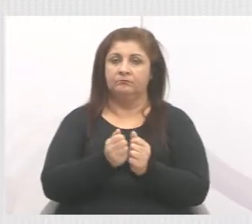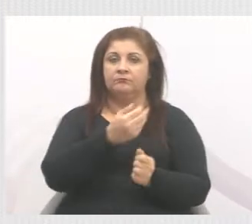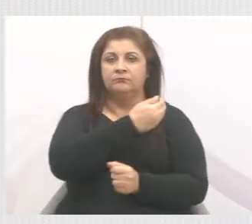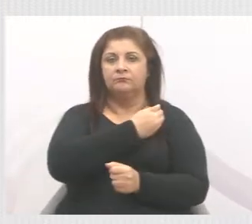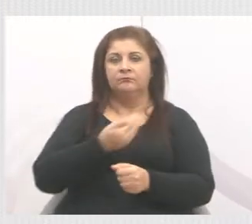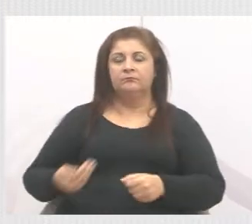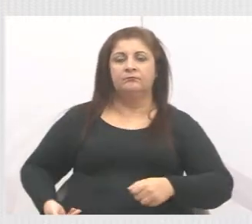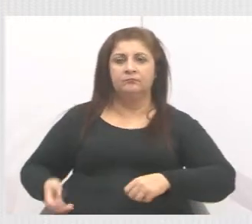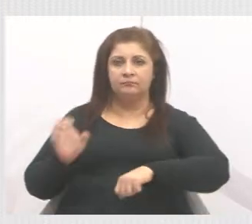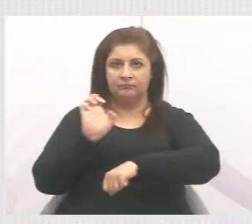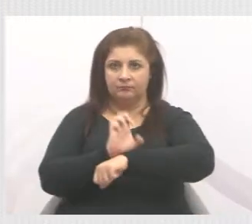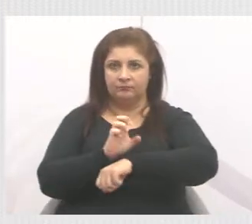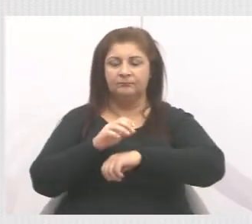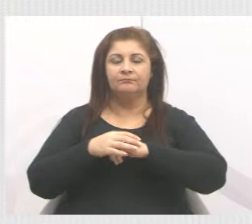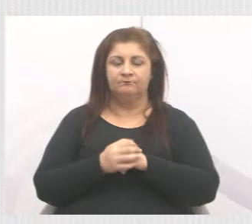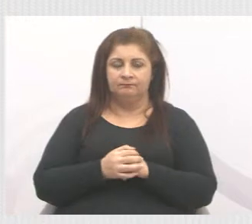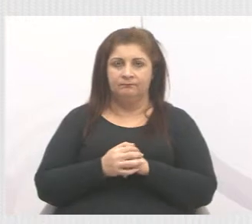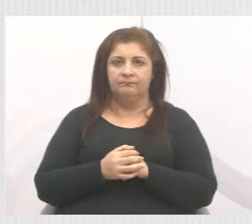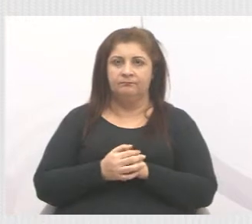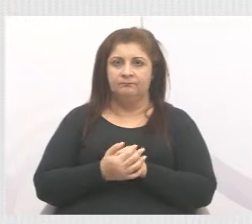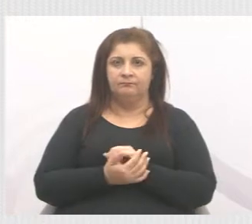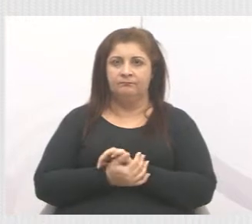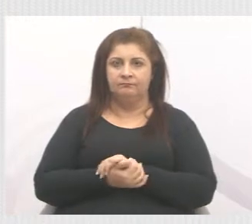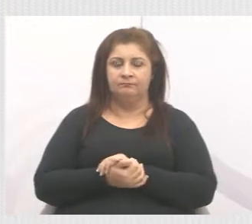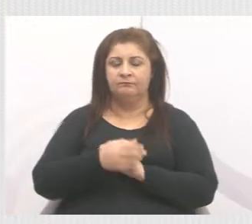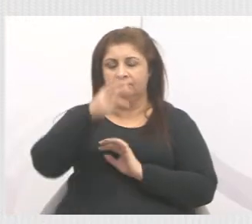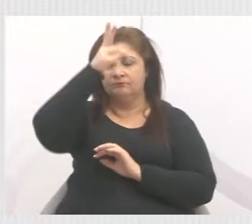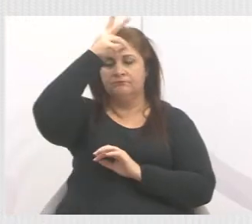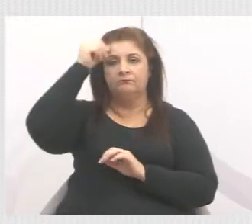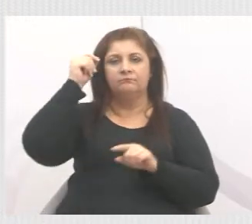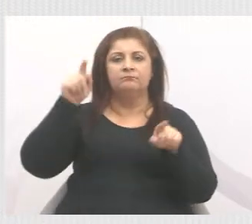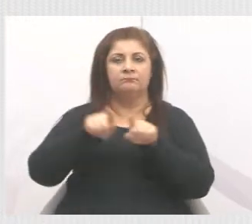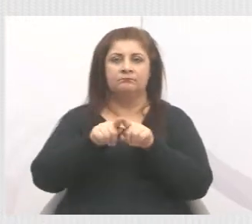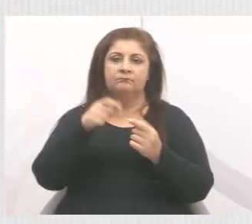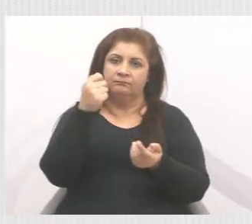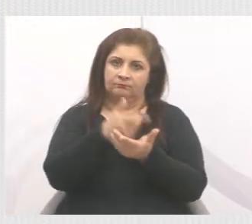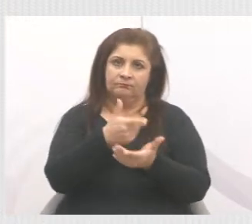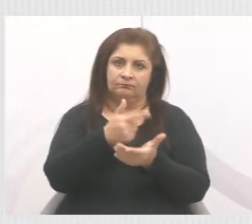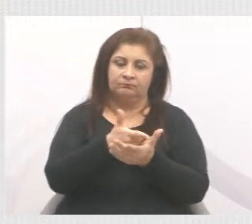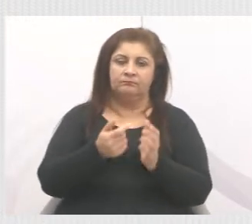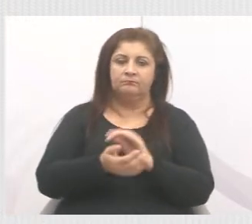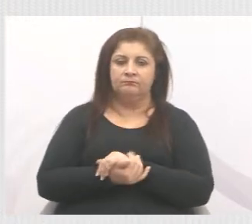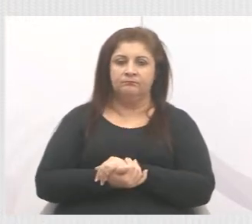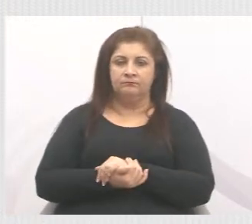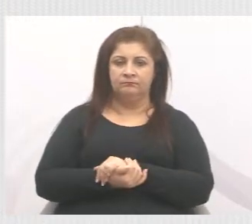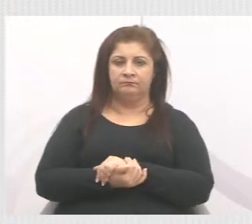Estado, onde a Prefeitura entra com um montante significativo também de recursos.